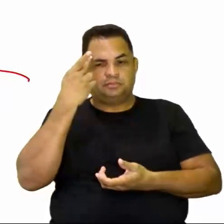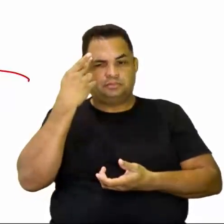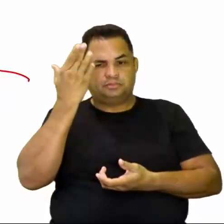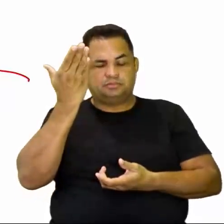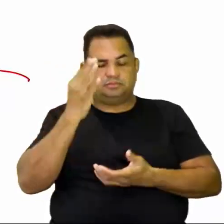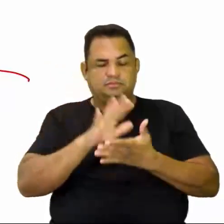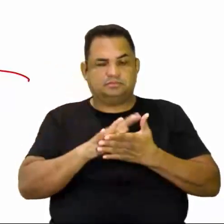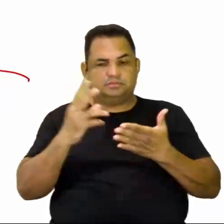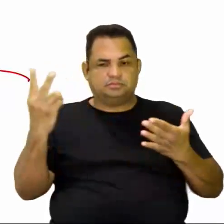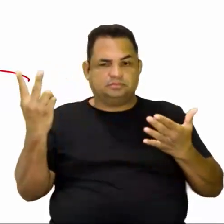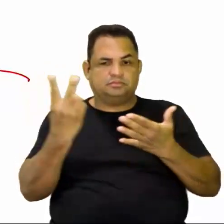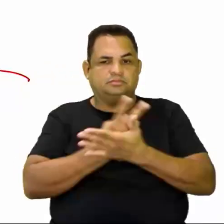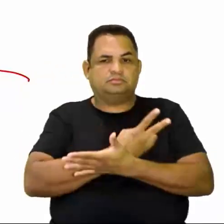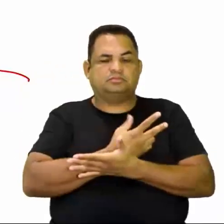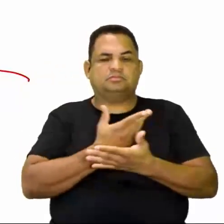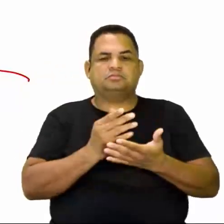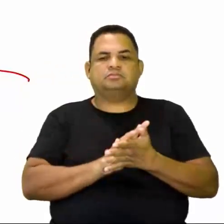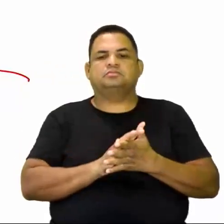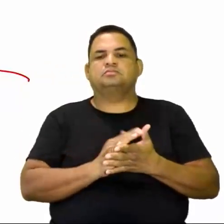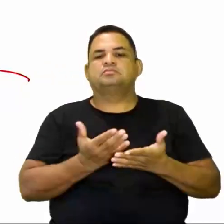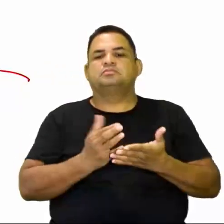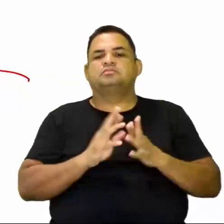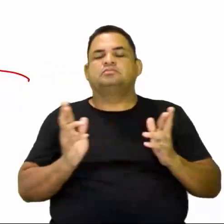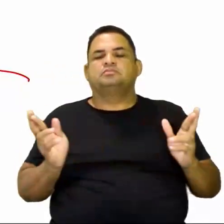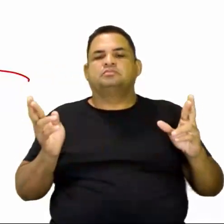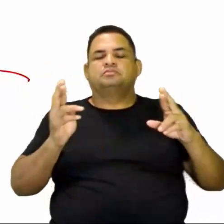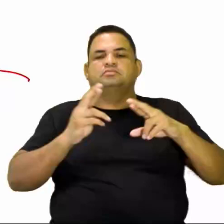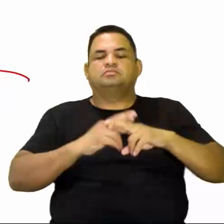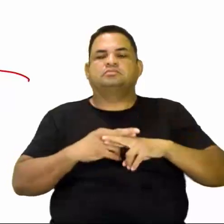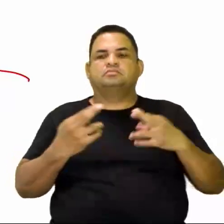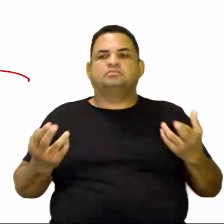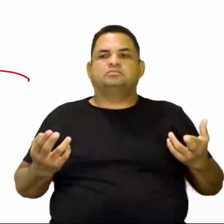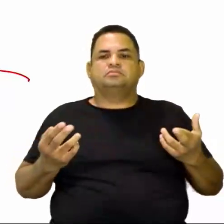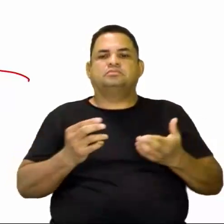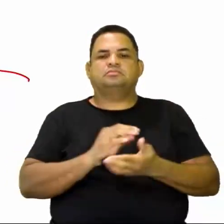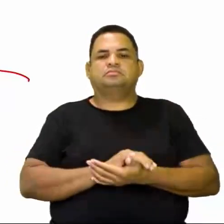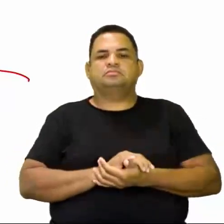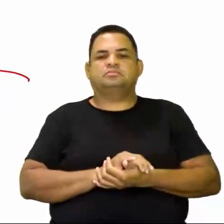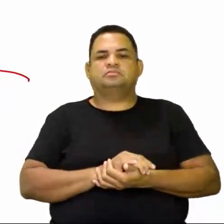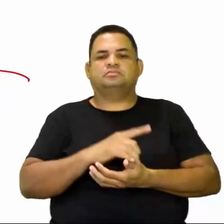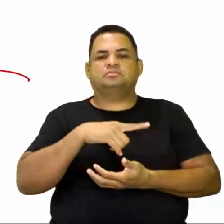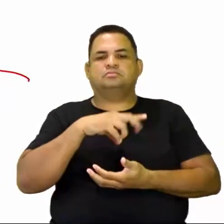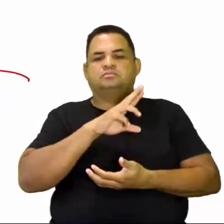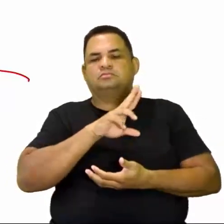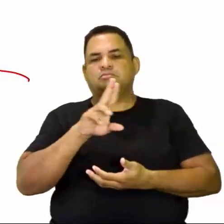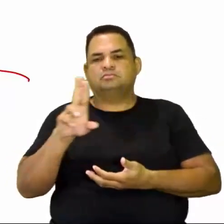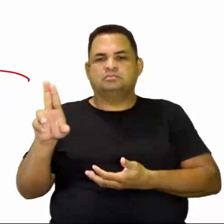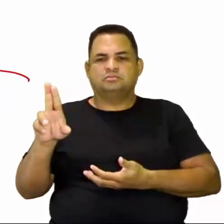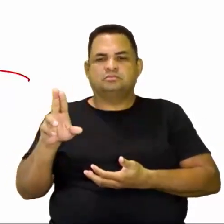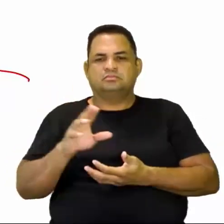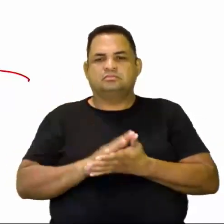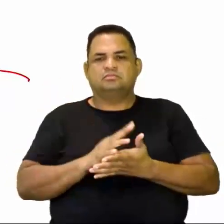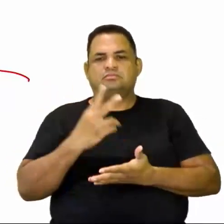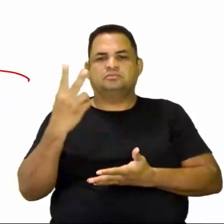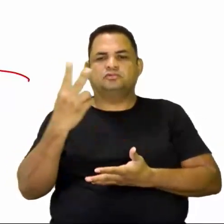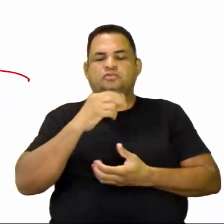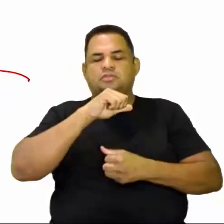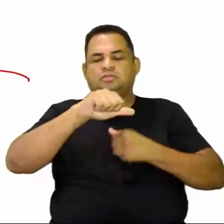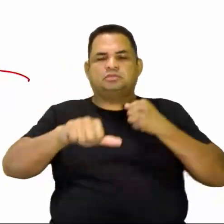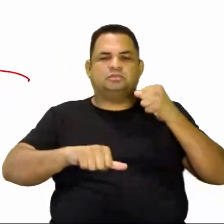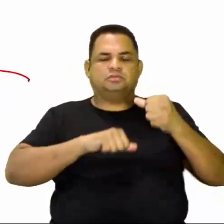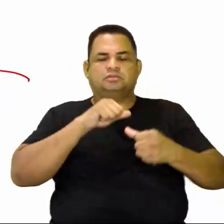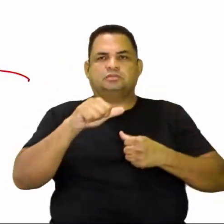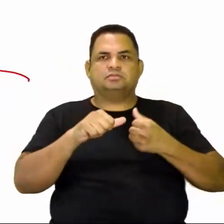isso acontece nas reações que denominamos de dupla troca.